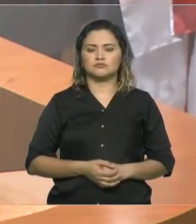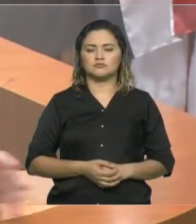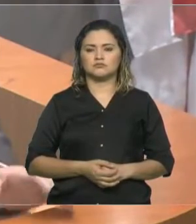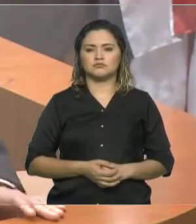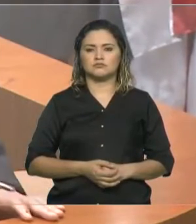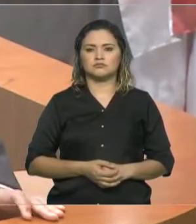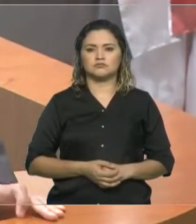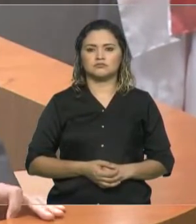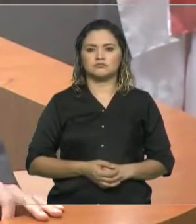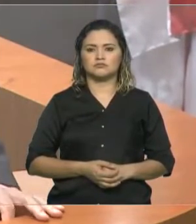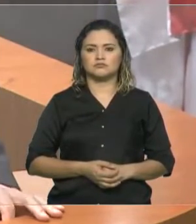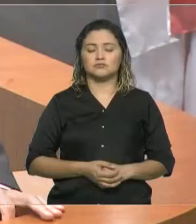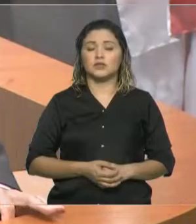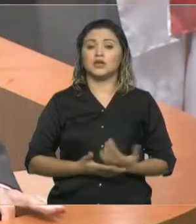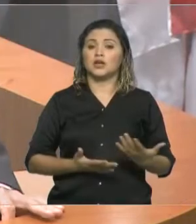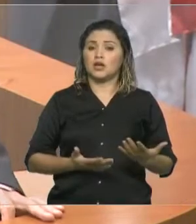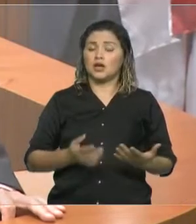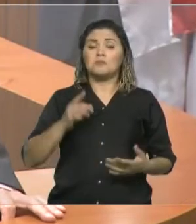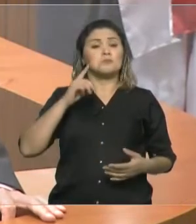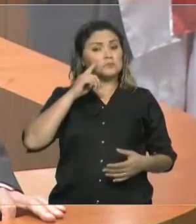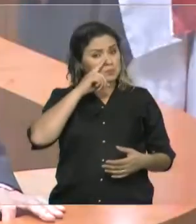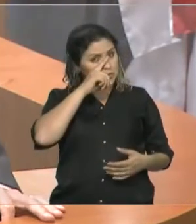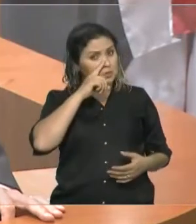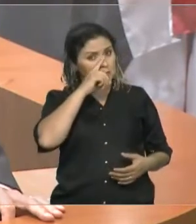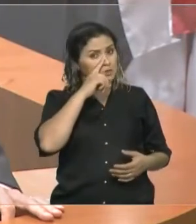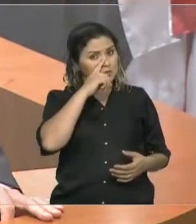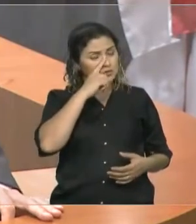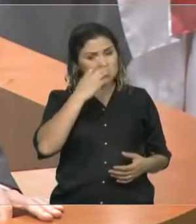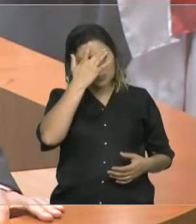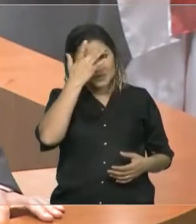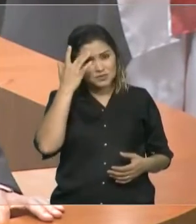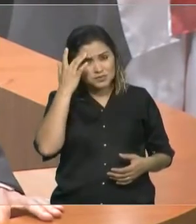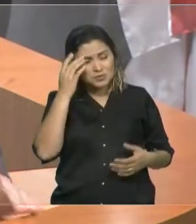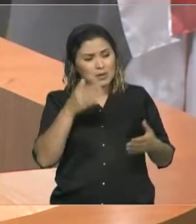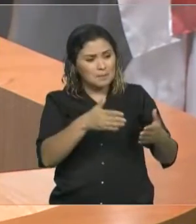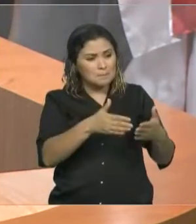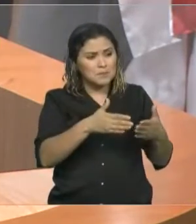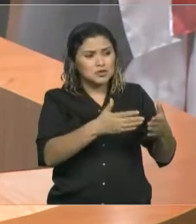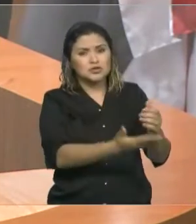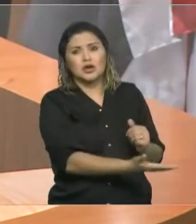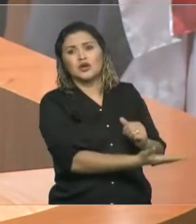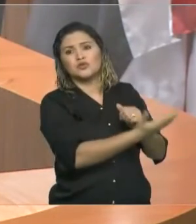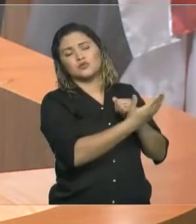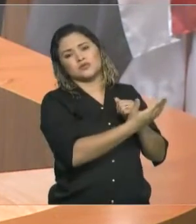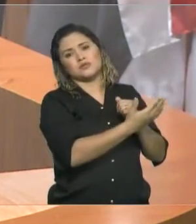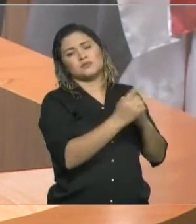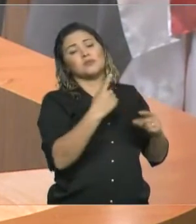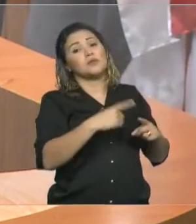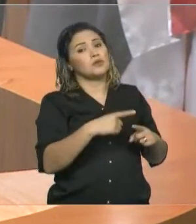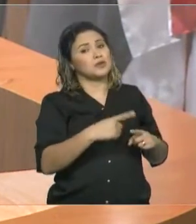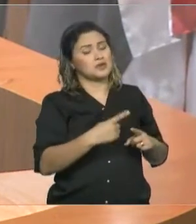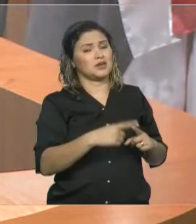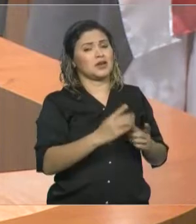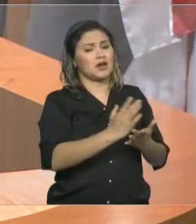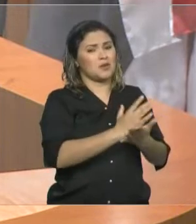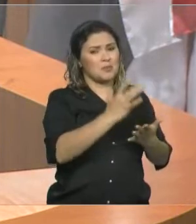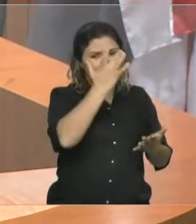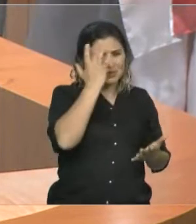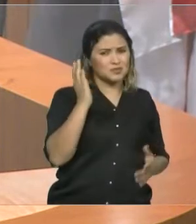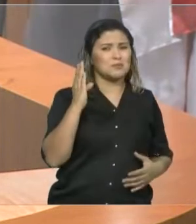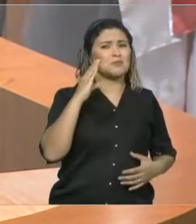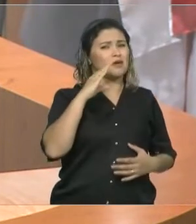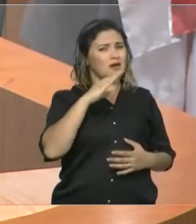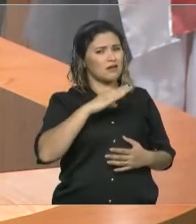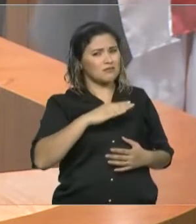Pode ser que nesse meio há pessoas maldosas. Mas o que eu peço é o seguinte, até as pessoas que, às vezes, chegam em cadeira de